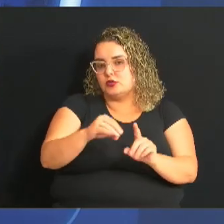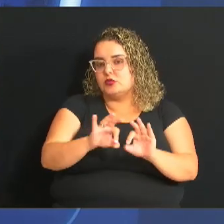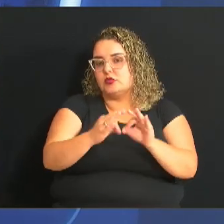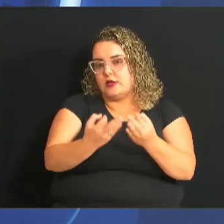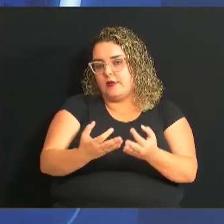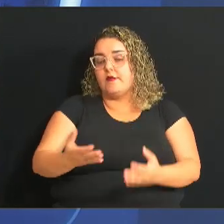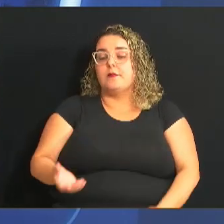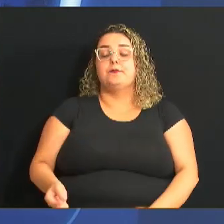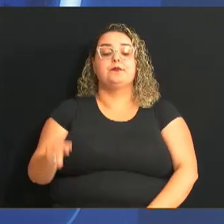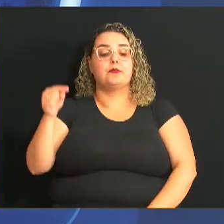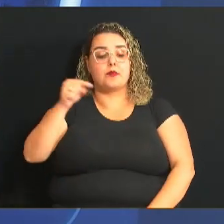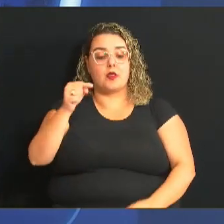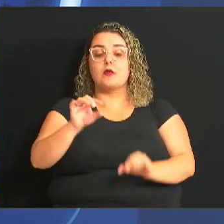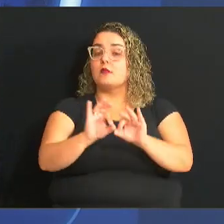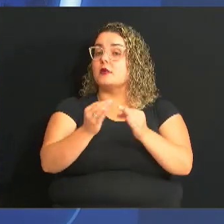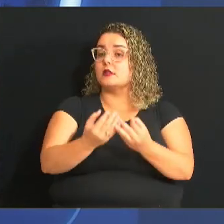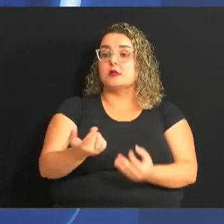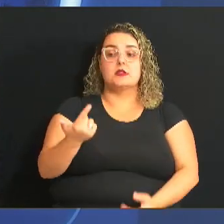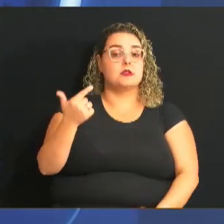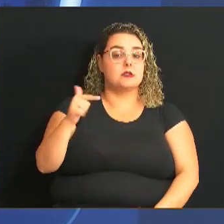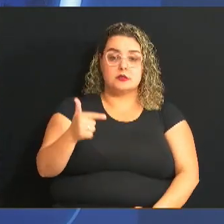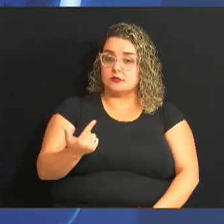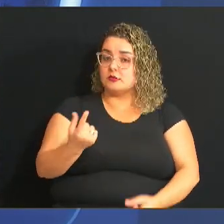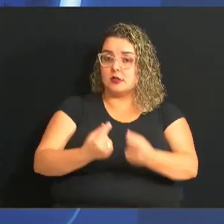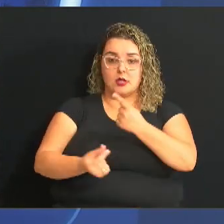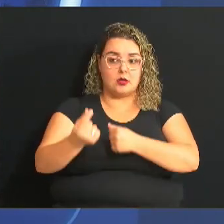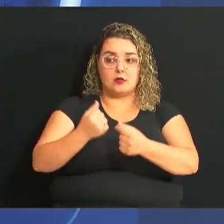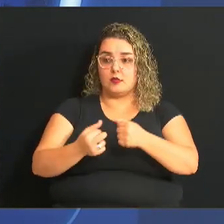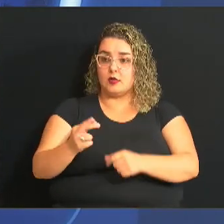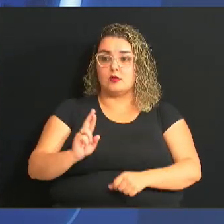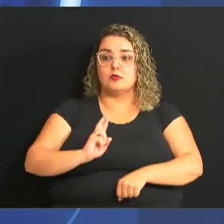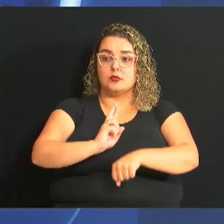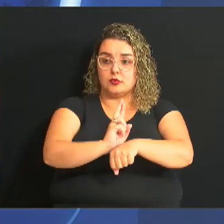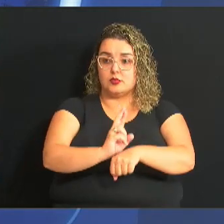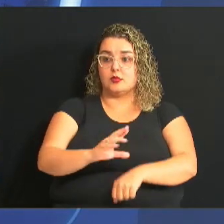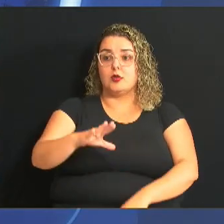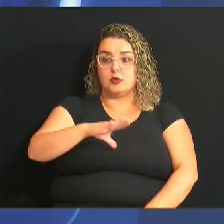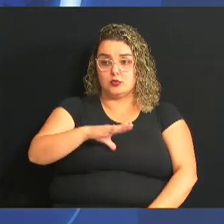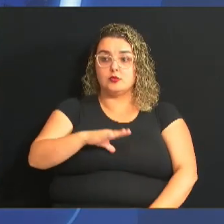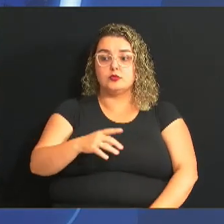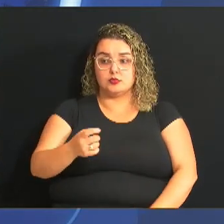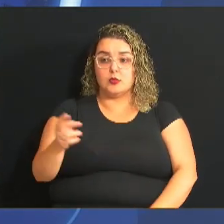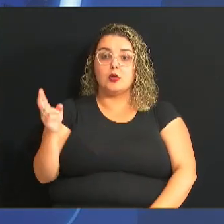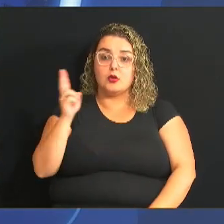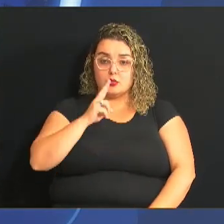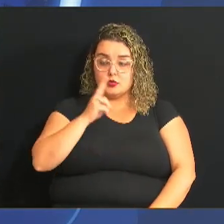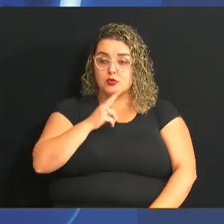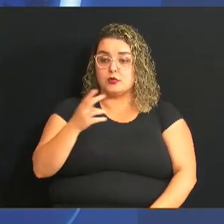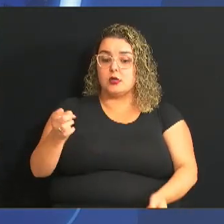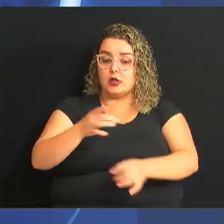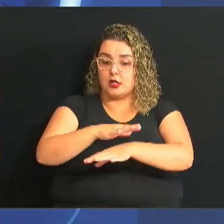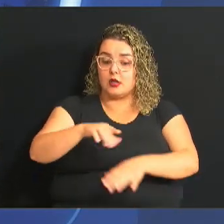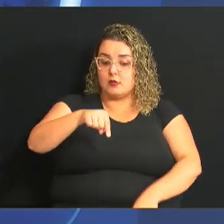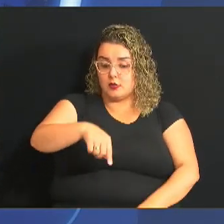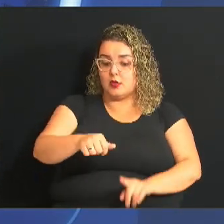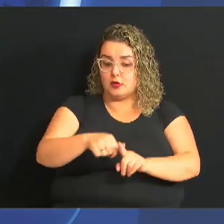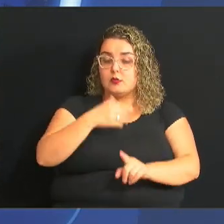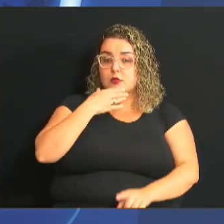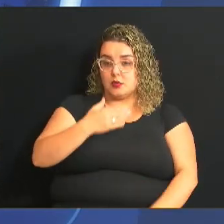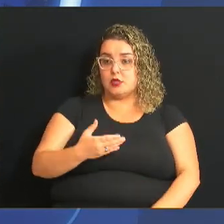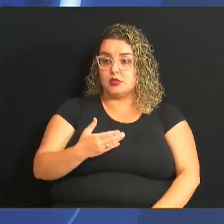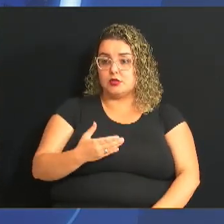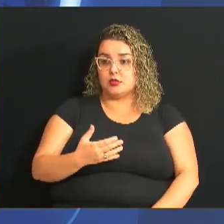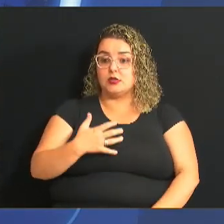que deixarão de receber os recursos do Programa Municipal Emergencial, que se encerra agora em dezembro, de modo que